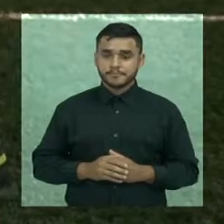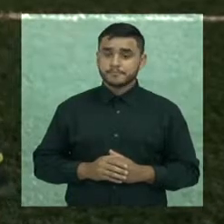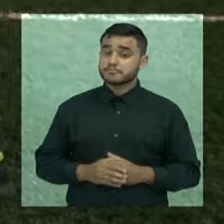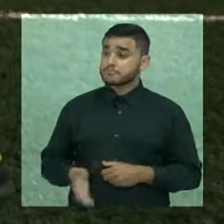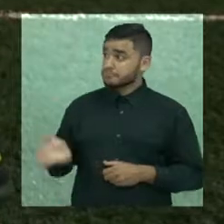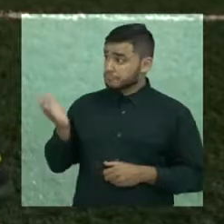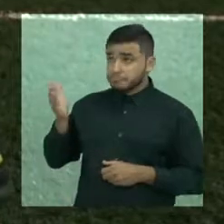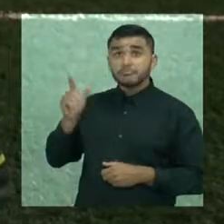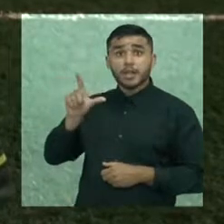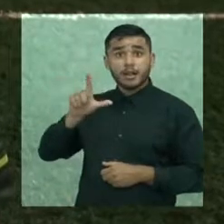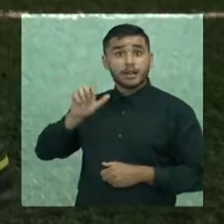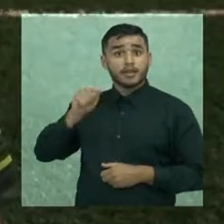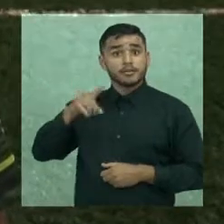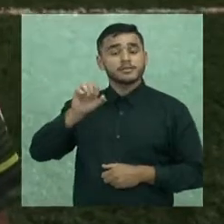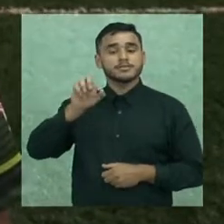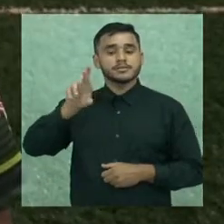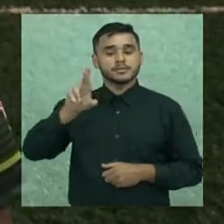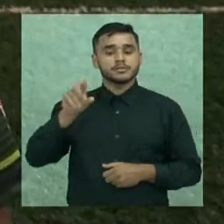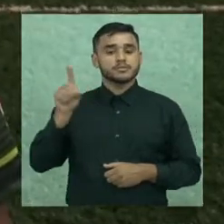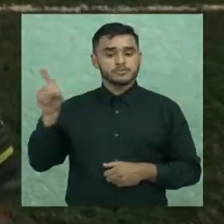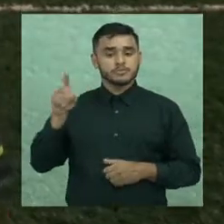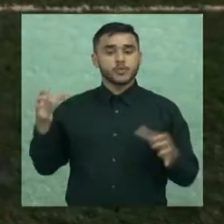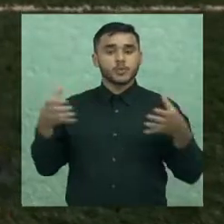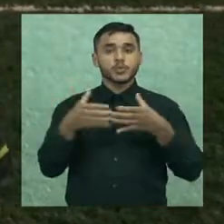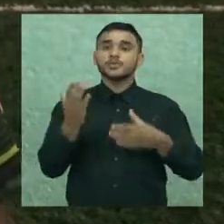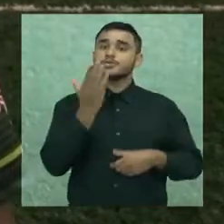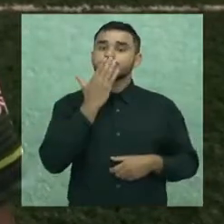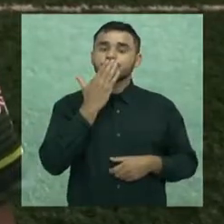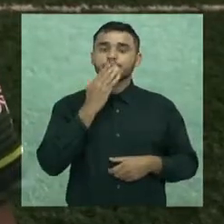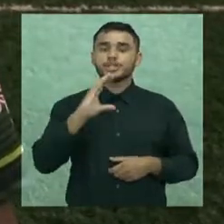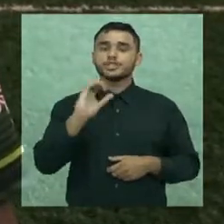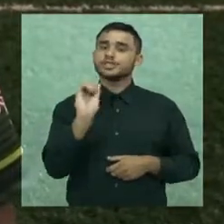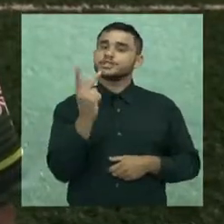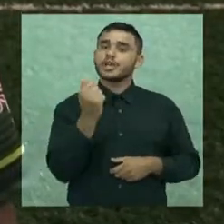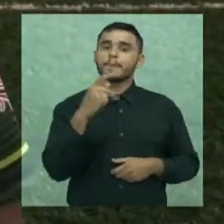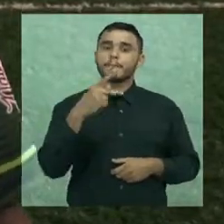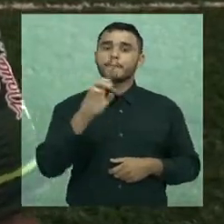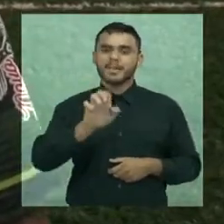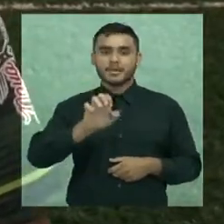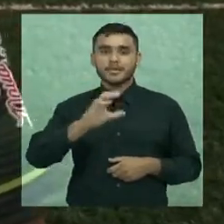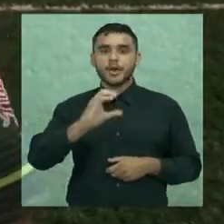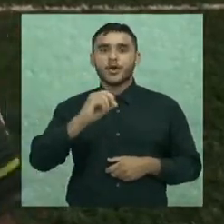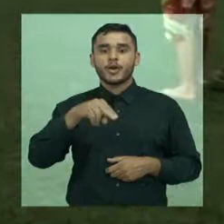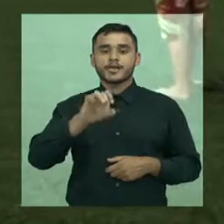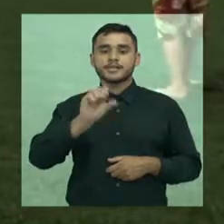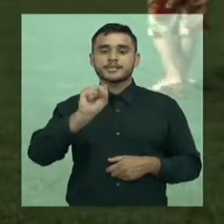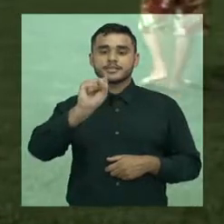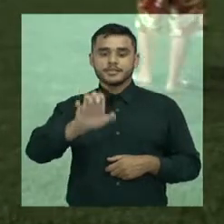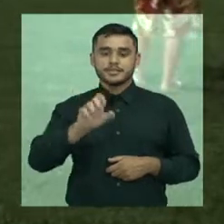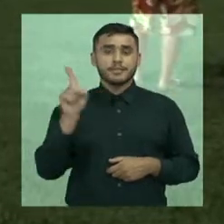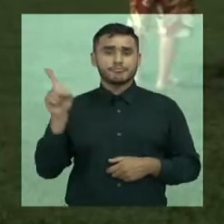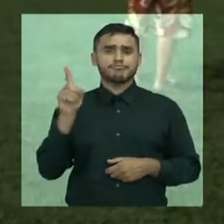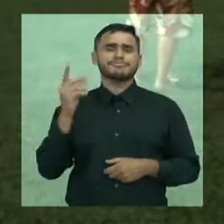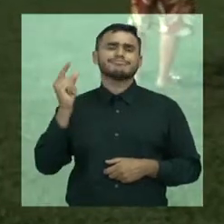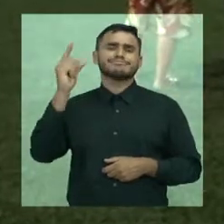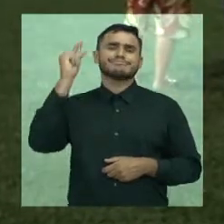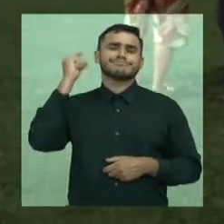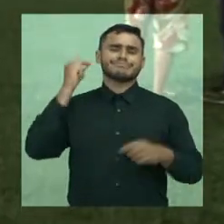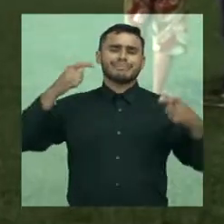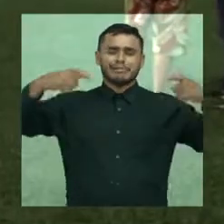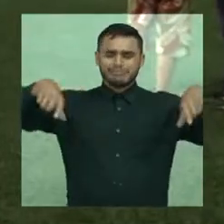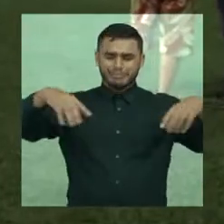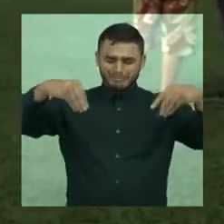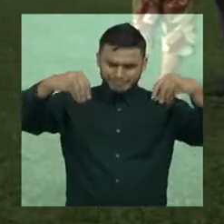Leandson Souza é capitão do time Chapecoense. Ele costumava jogar futebol no antigo campo de areia do bairro. Agora, com a mini areninha,